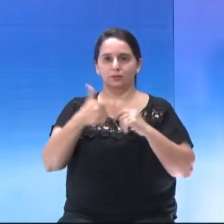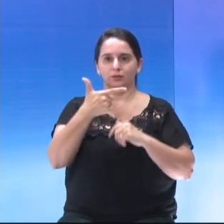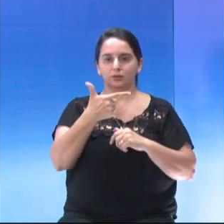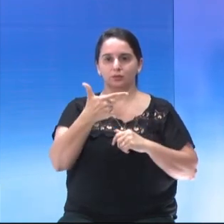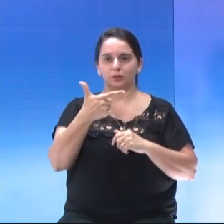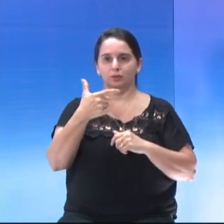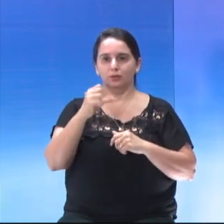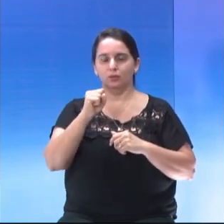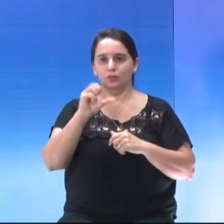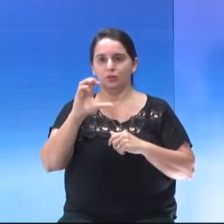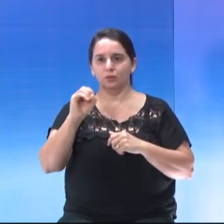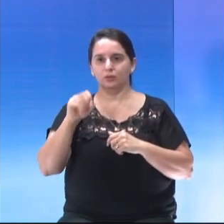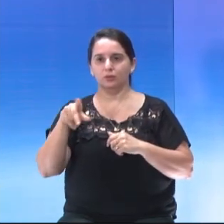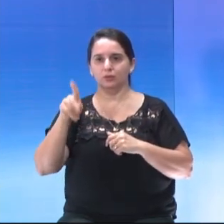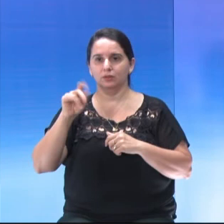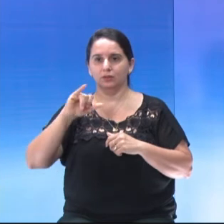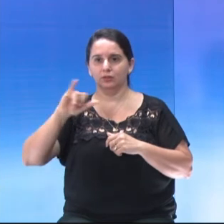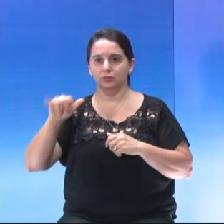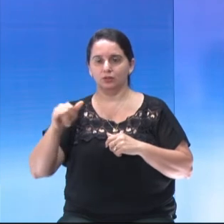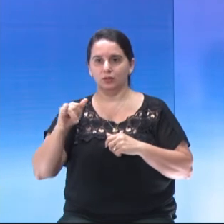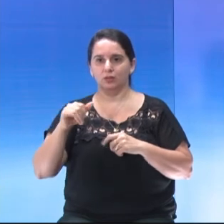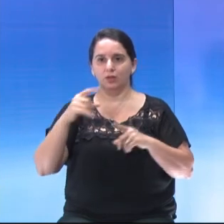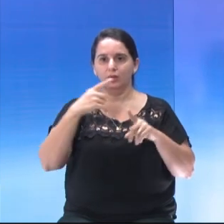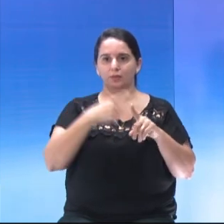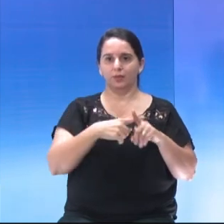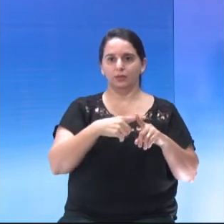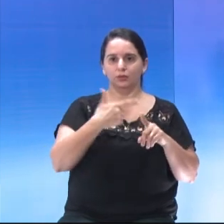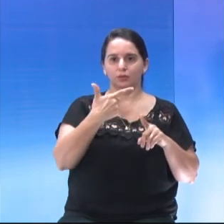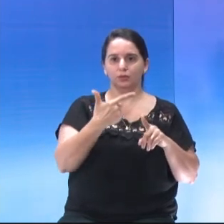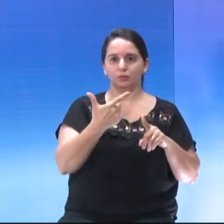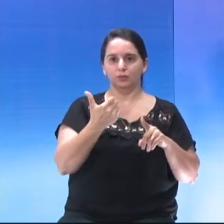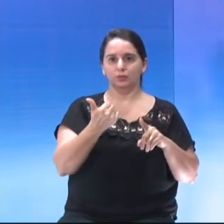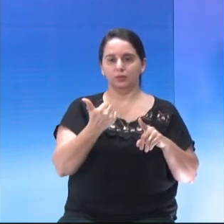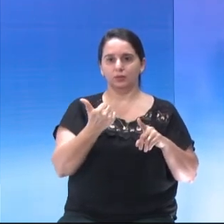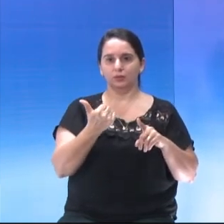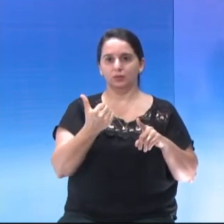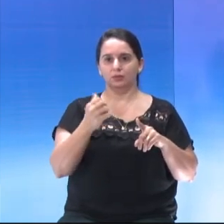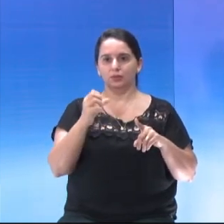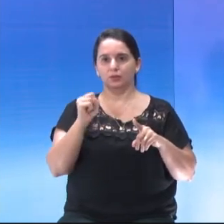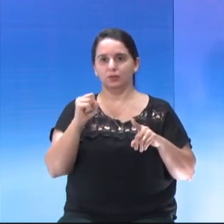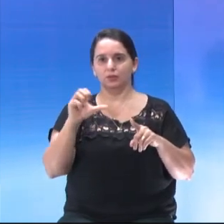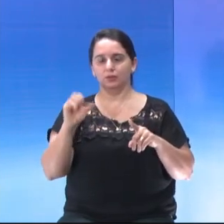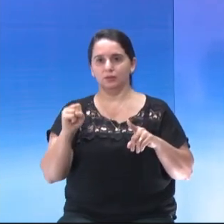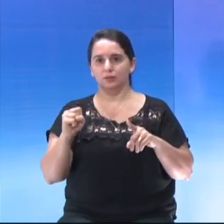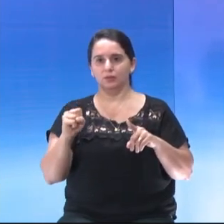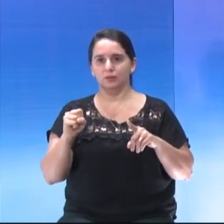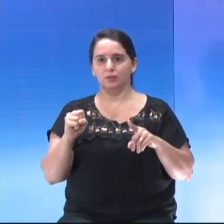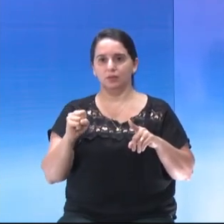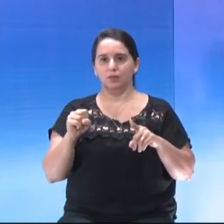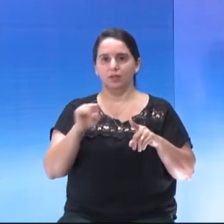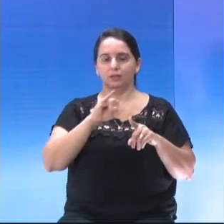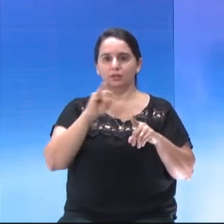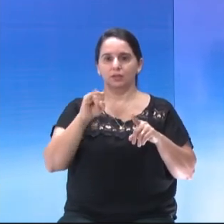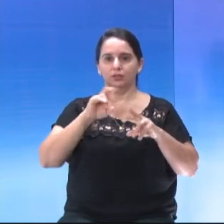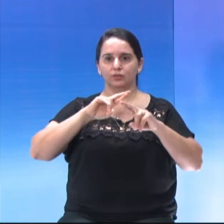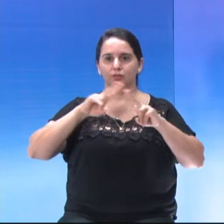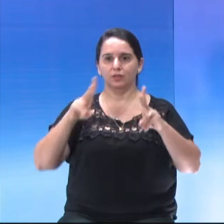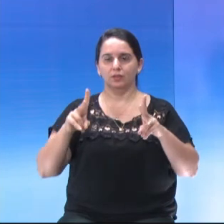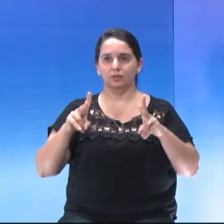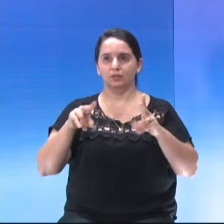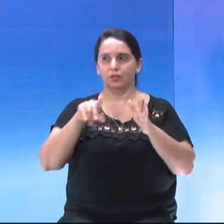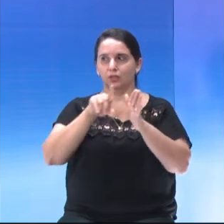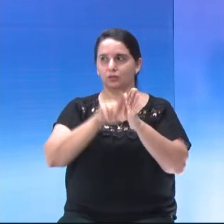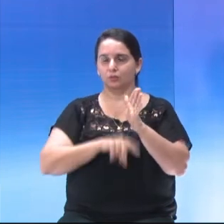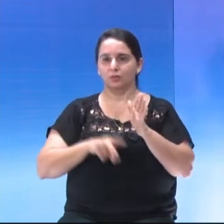menos 2.800 kJ e aqui mais 2.688 kJ. Sinais diferentes, a